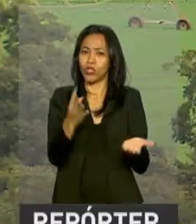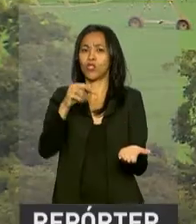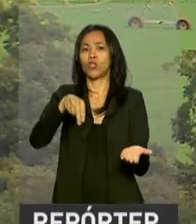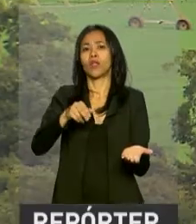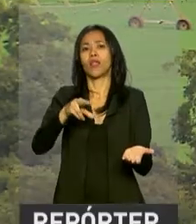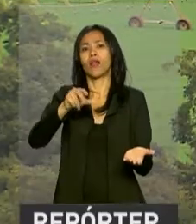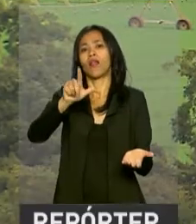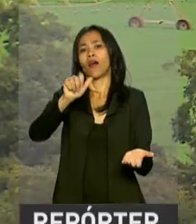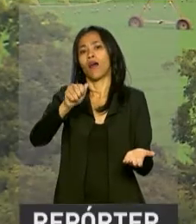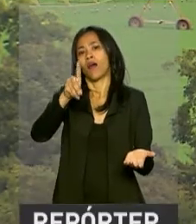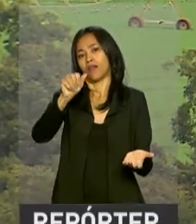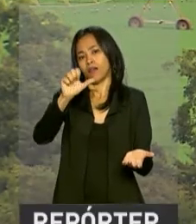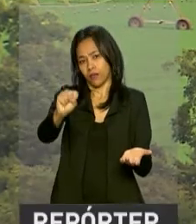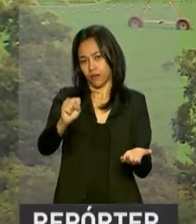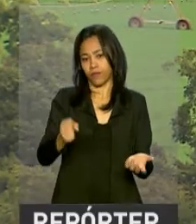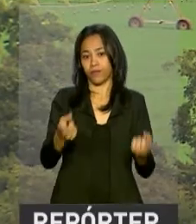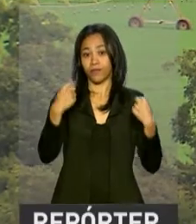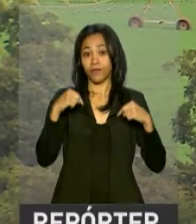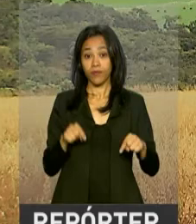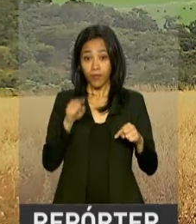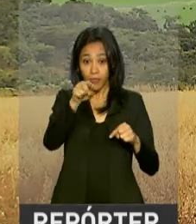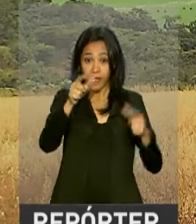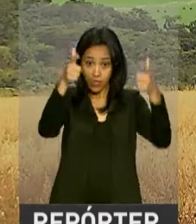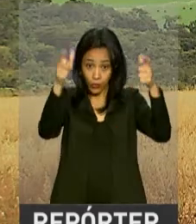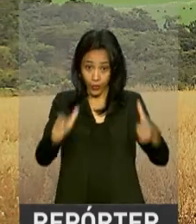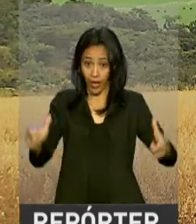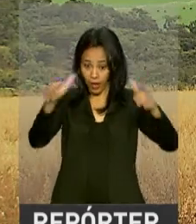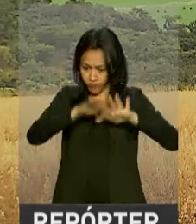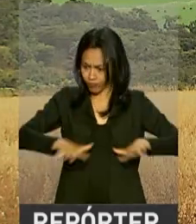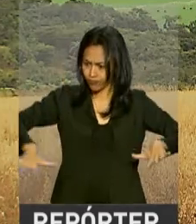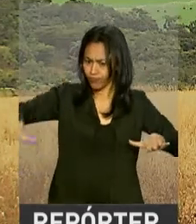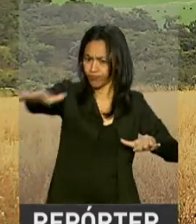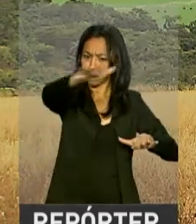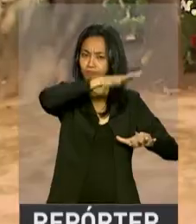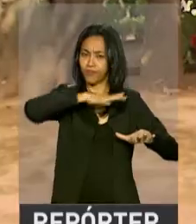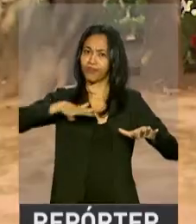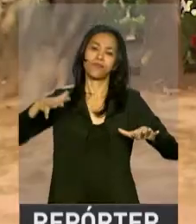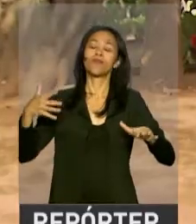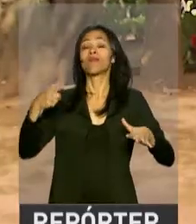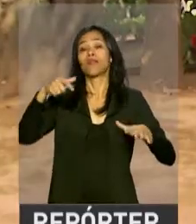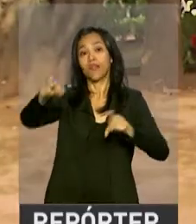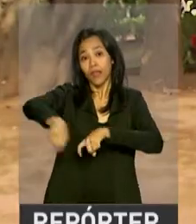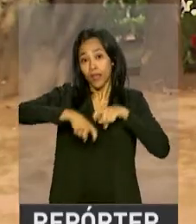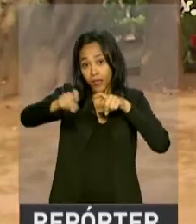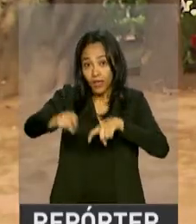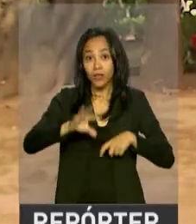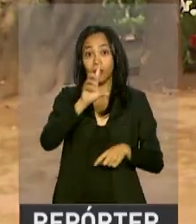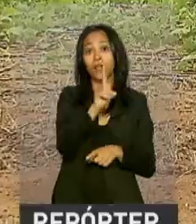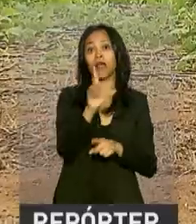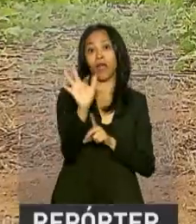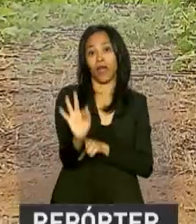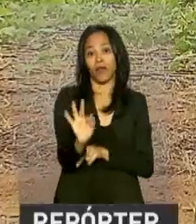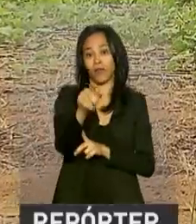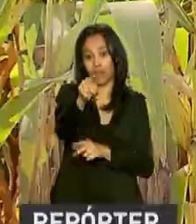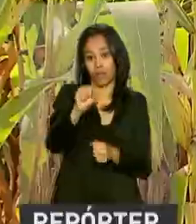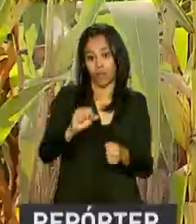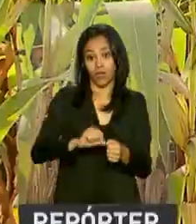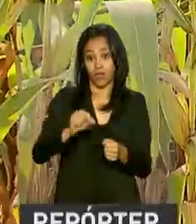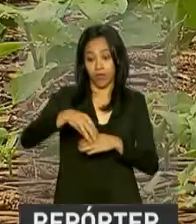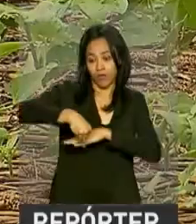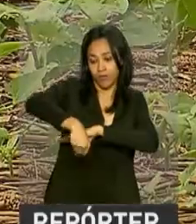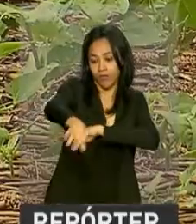nesta propriedade de mil hectares na zona rural do distrito federal o senhor neuro produz soja milho